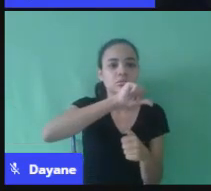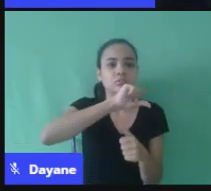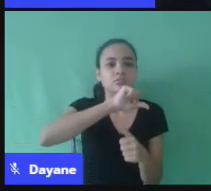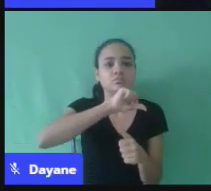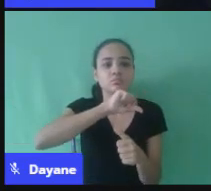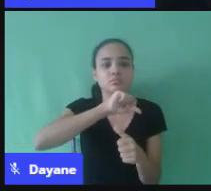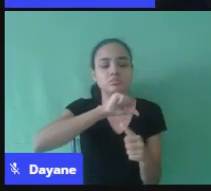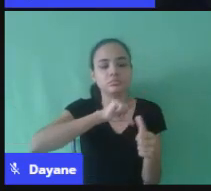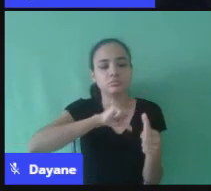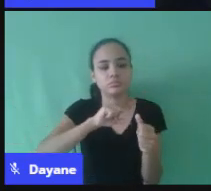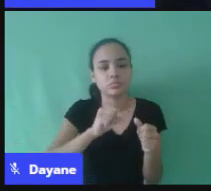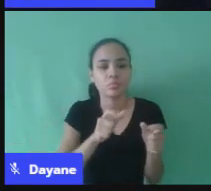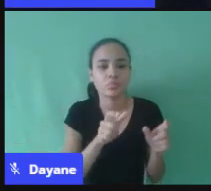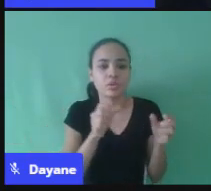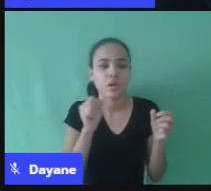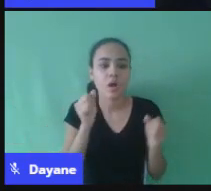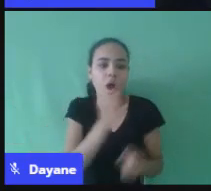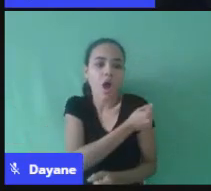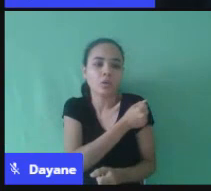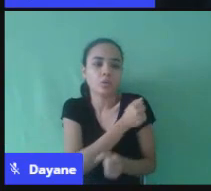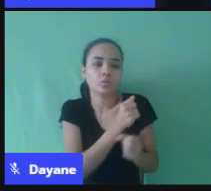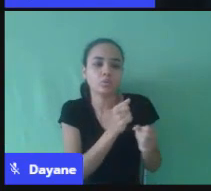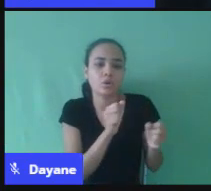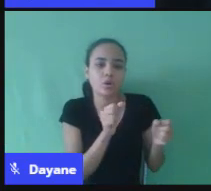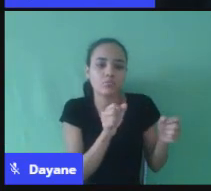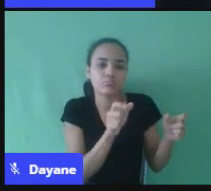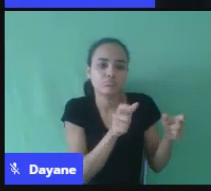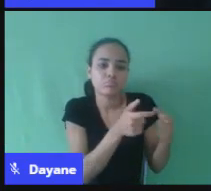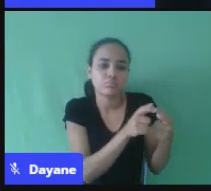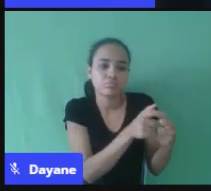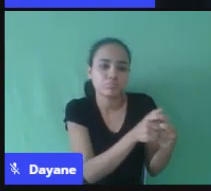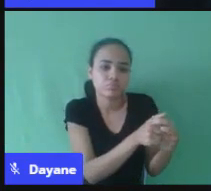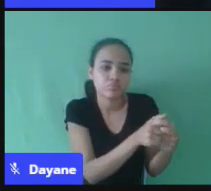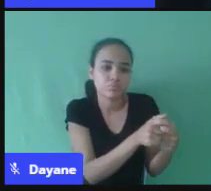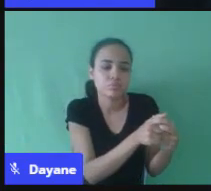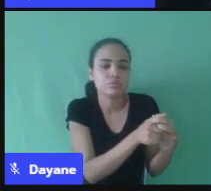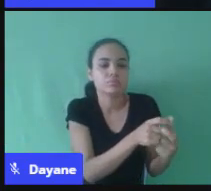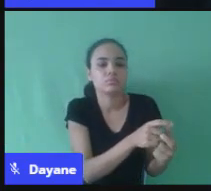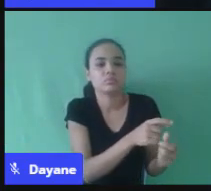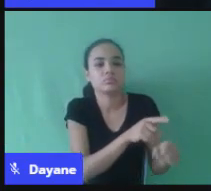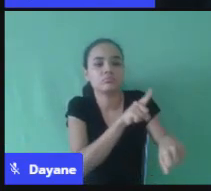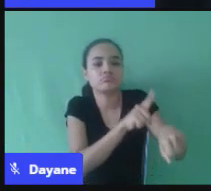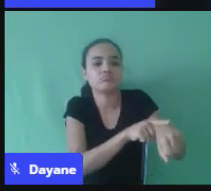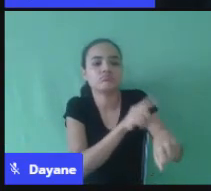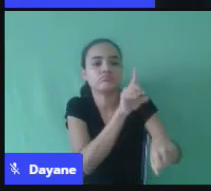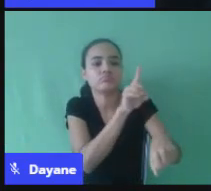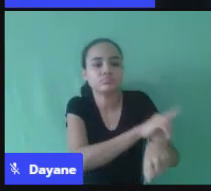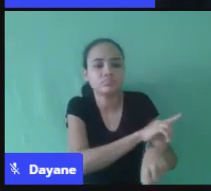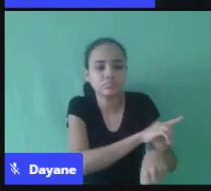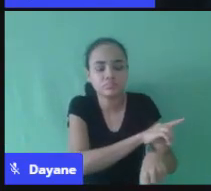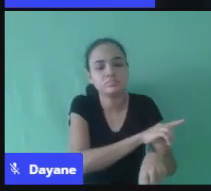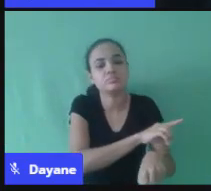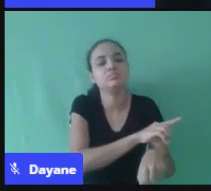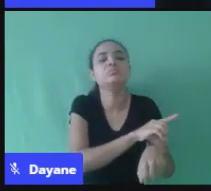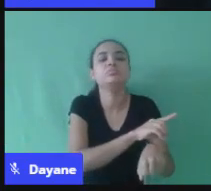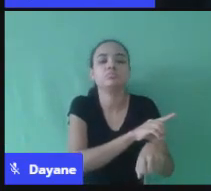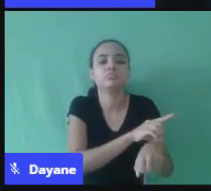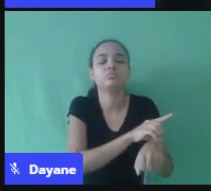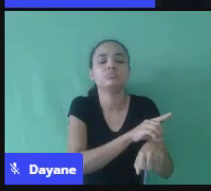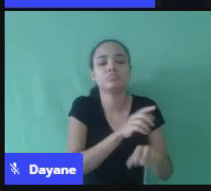maneira pragmática, né? Como é que pode acontecer? Então, nesse primeiro momento, né?